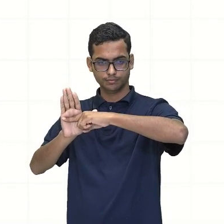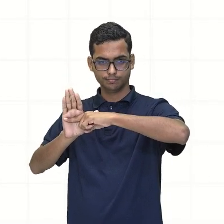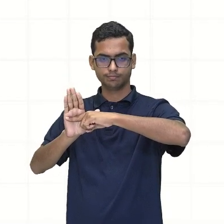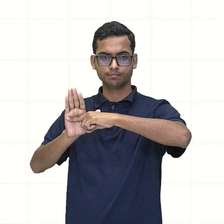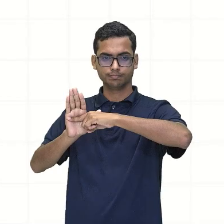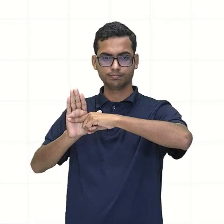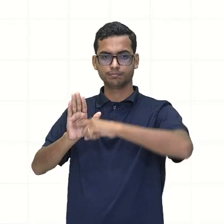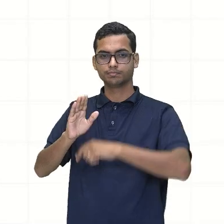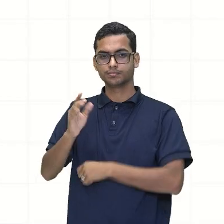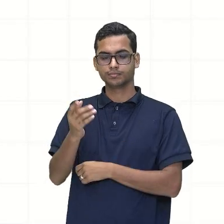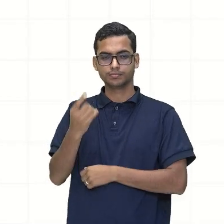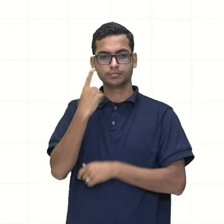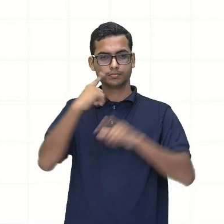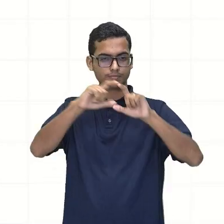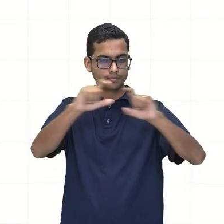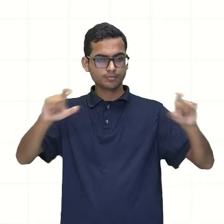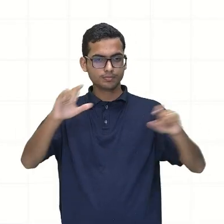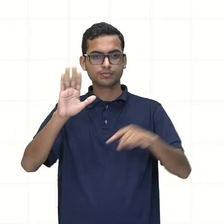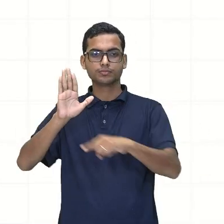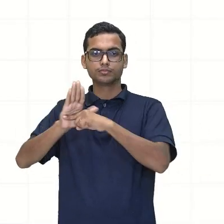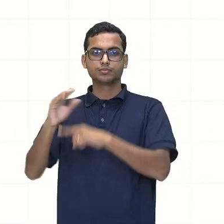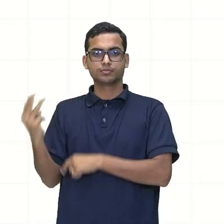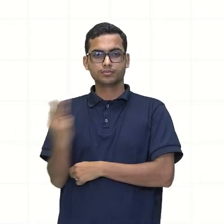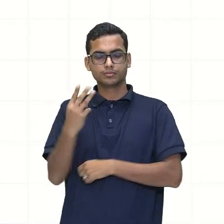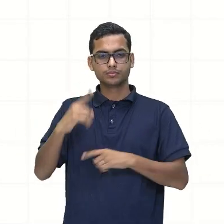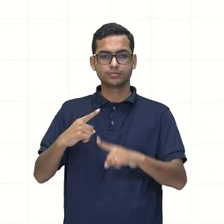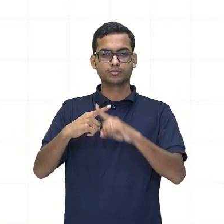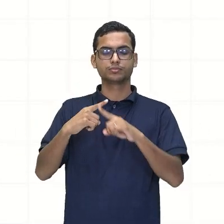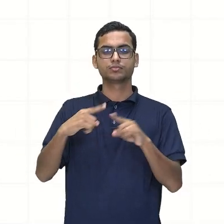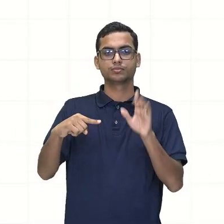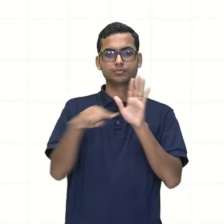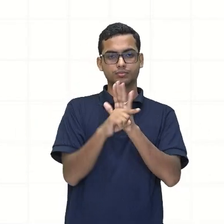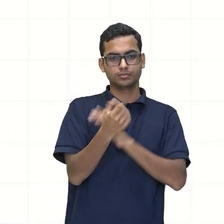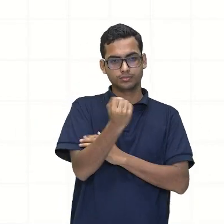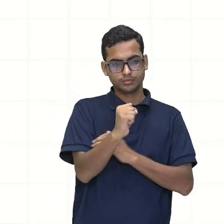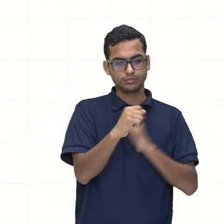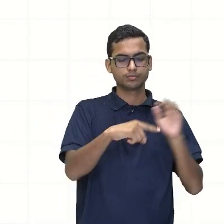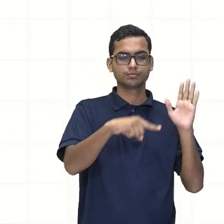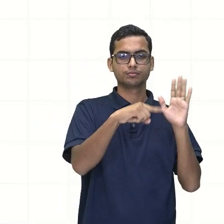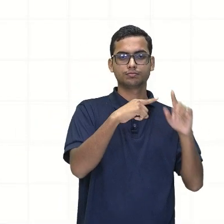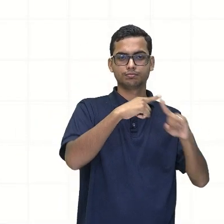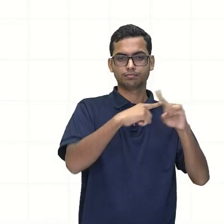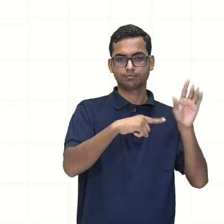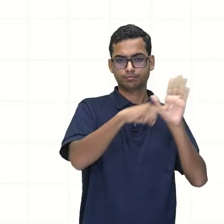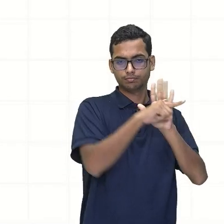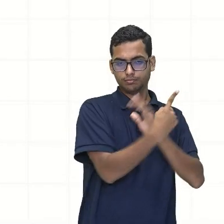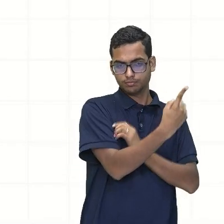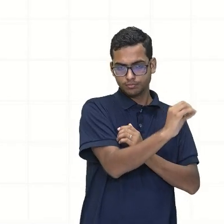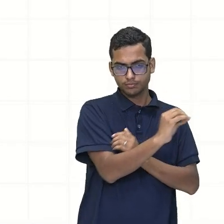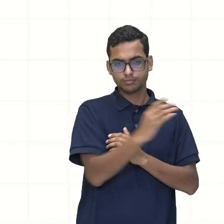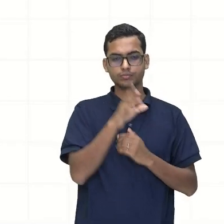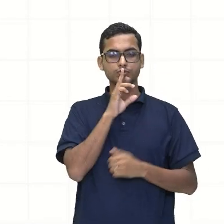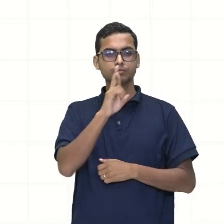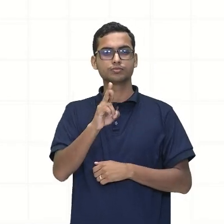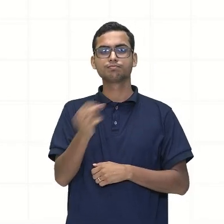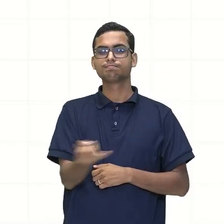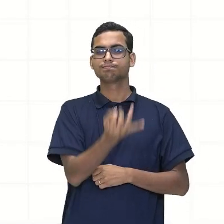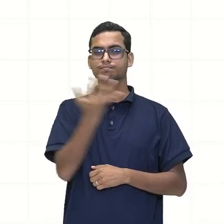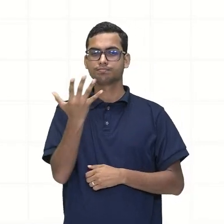33 vezes menos 8 vezes menos 10 é igual a menos